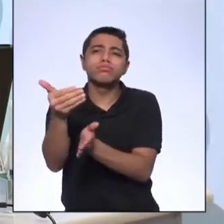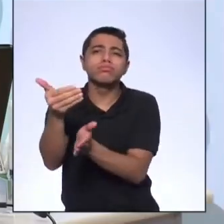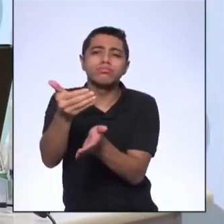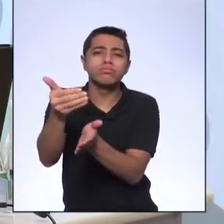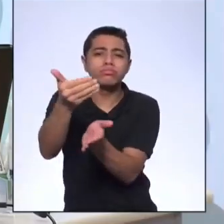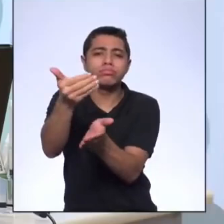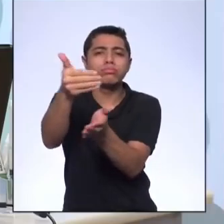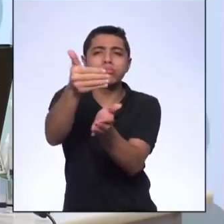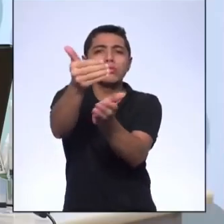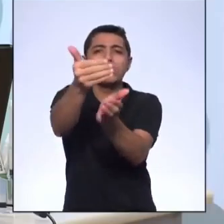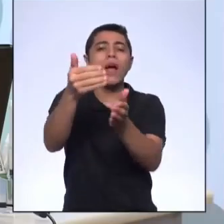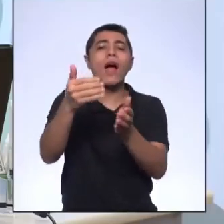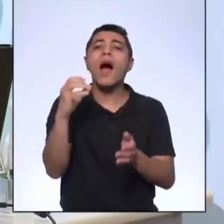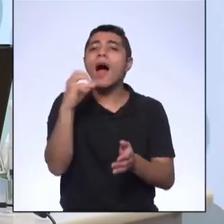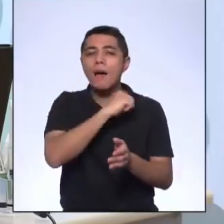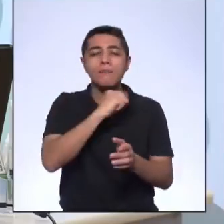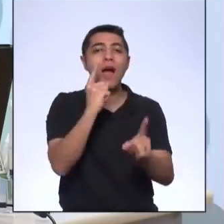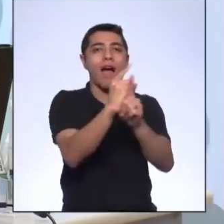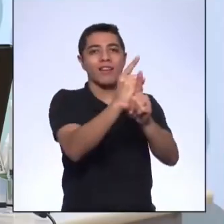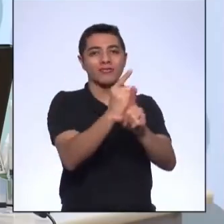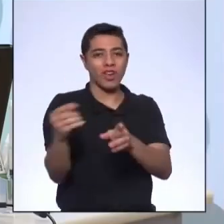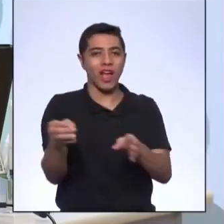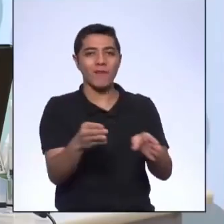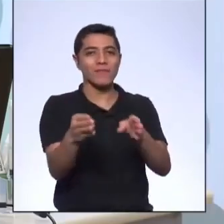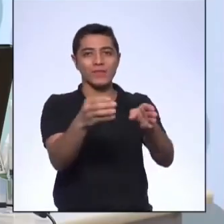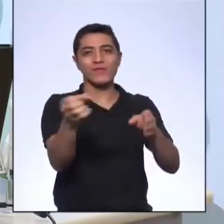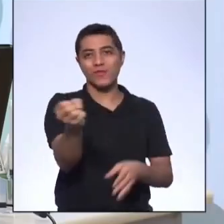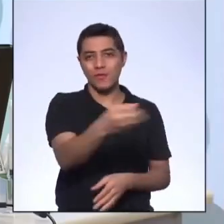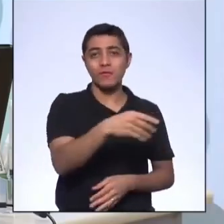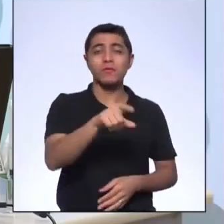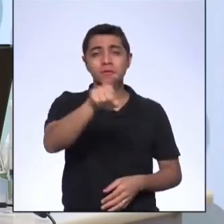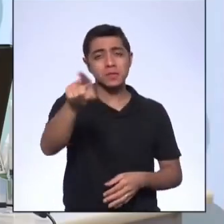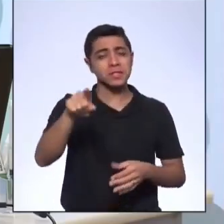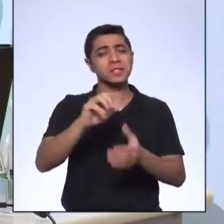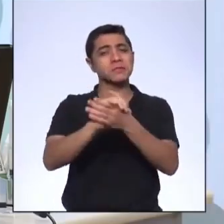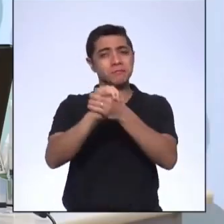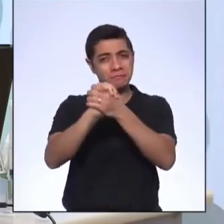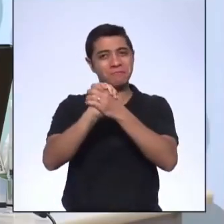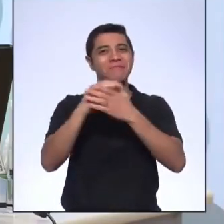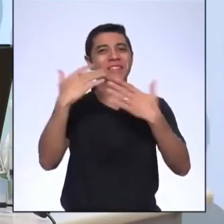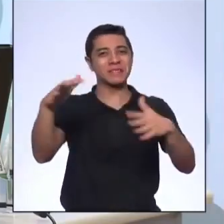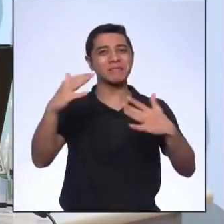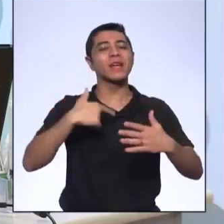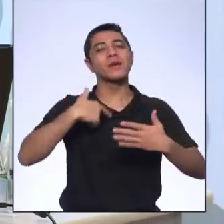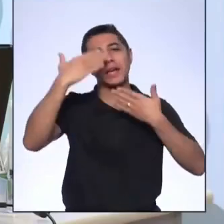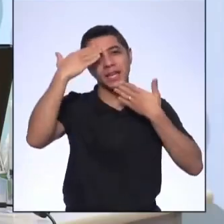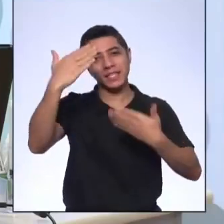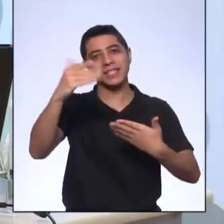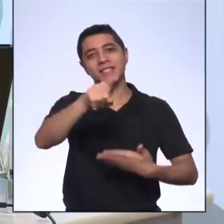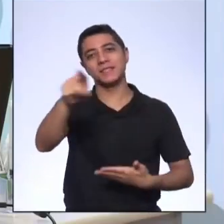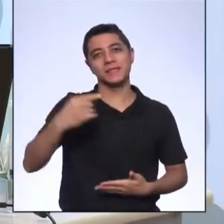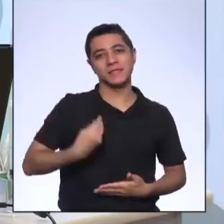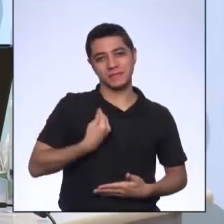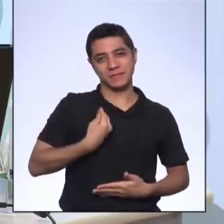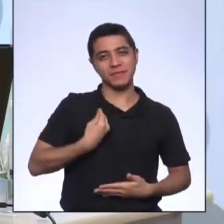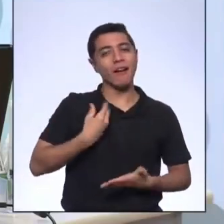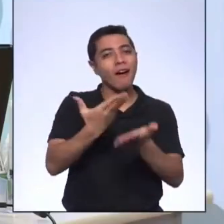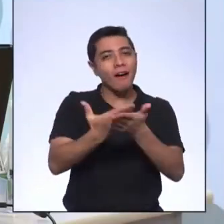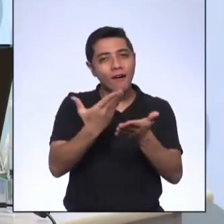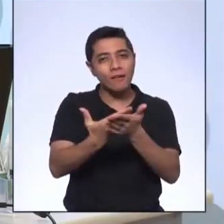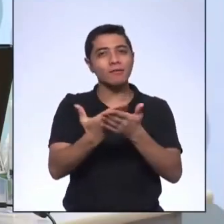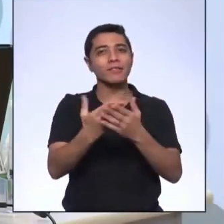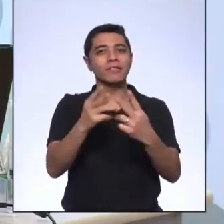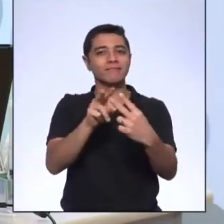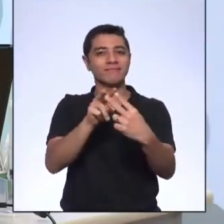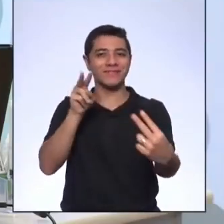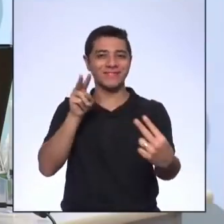Então, é isso mesmo, vocês estão de parabéns. Eu aproveito agora esse momento final para agradecer a presença de todos vocês aqui nessa aula virtual,